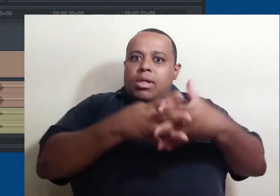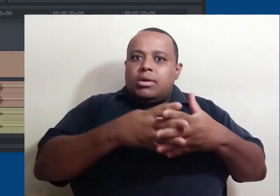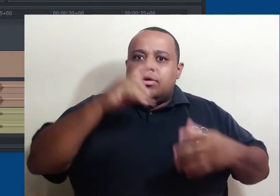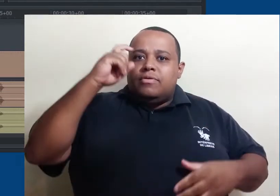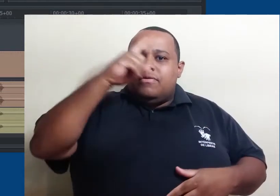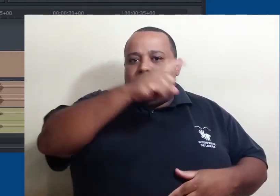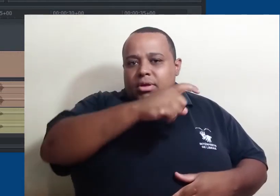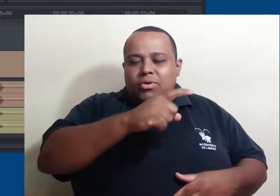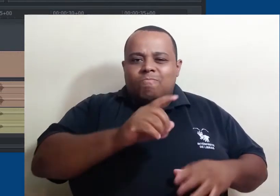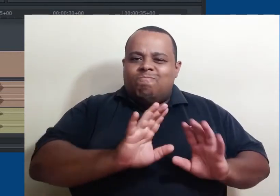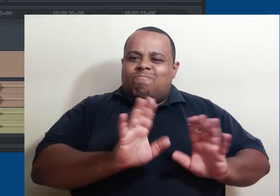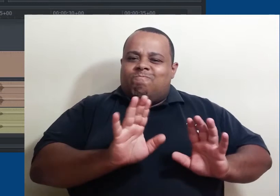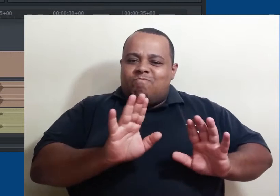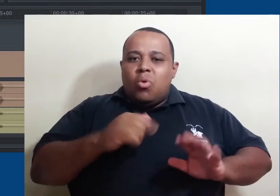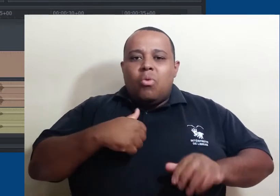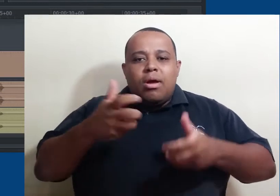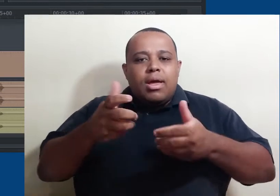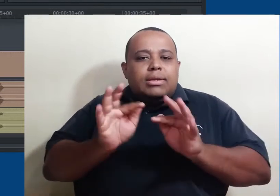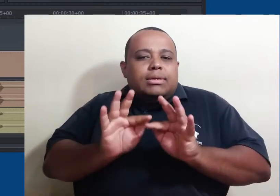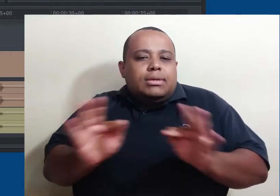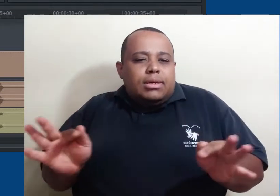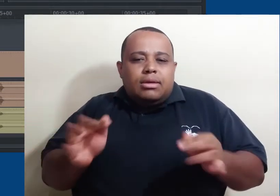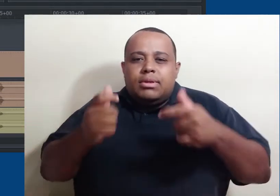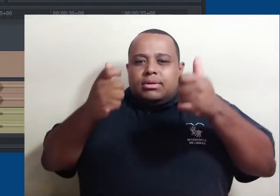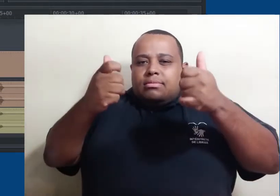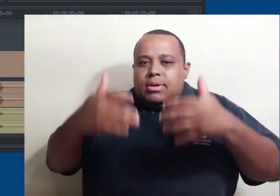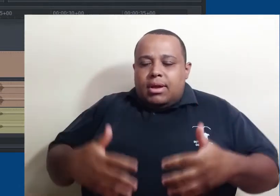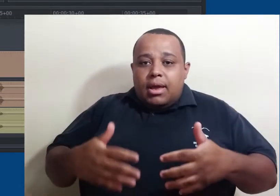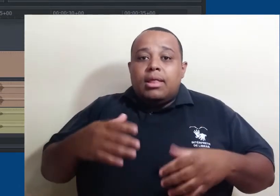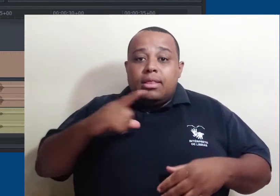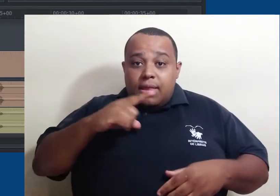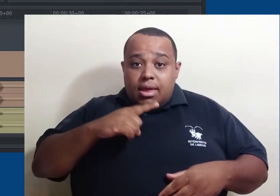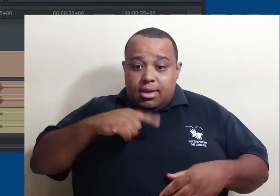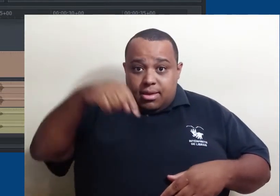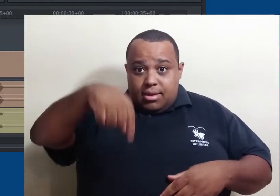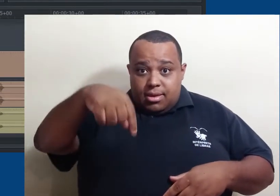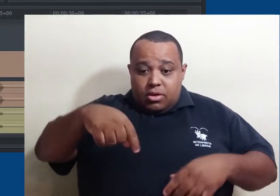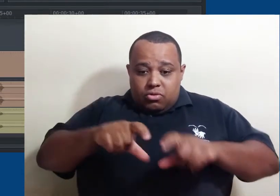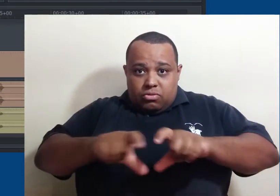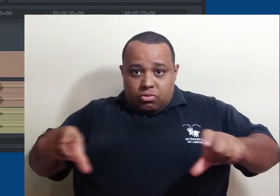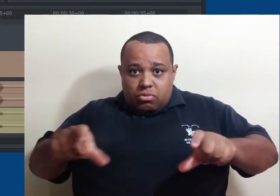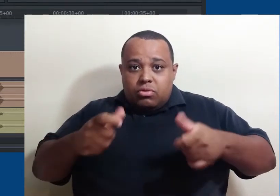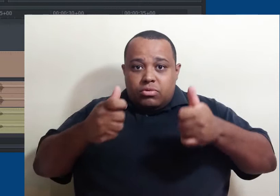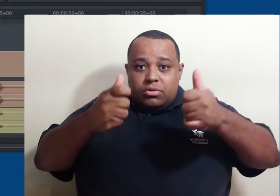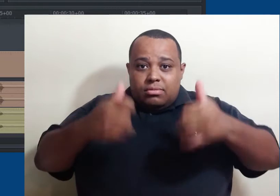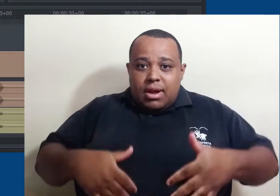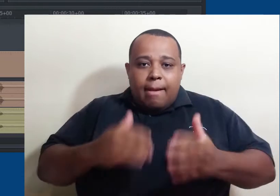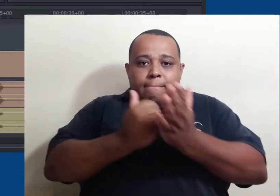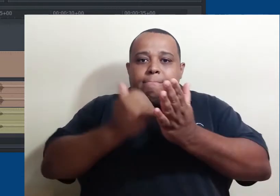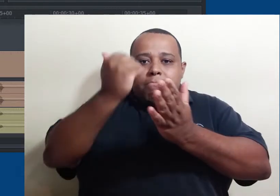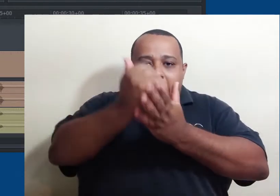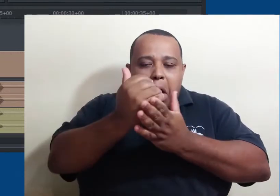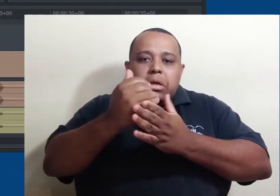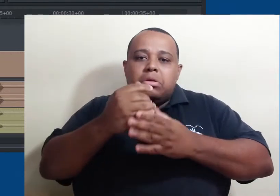complexo esses programas de edição. Então eu vou me ater ao básico, vou linkar na descrição para vocês vídeos de cursos de Lightworks aqui no YouTube também, caso